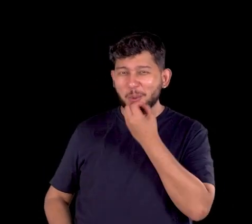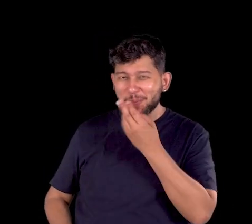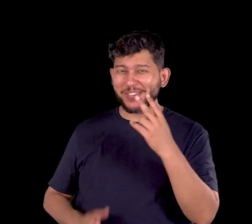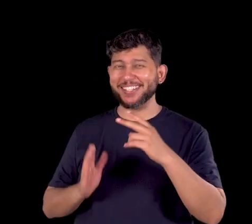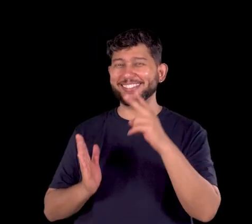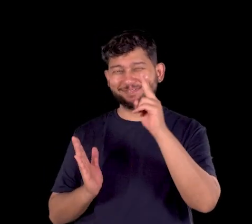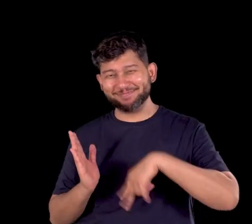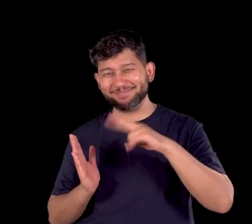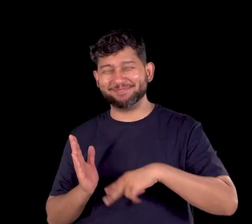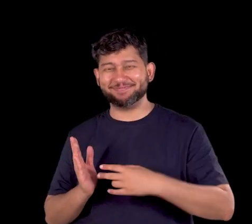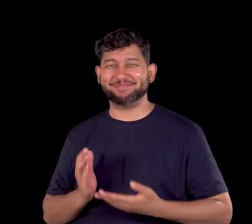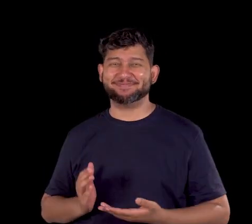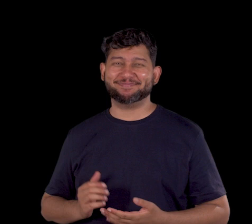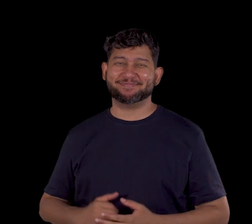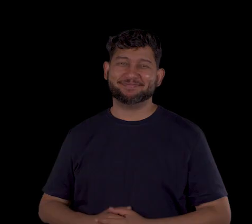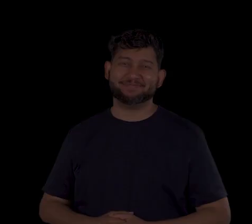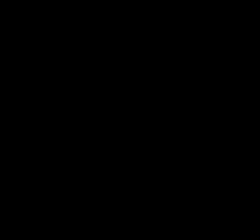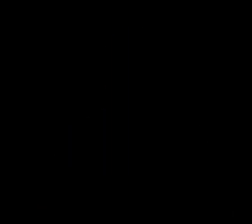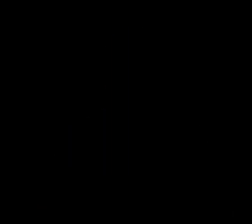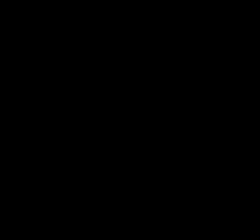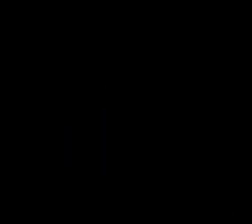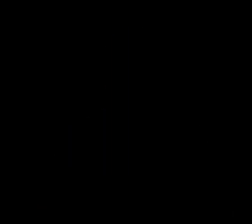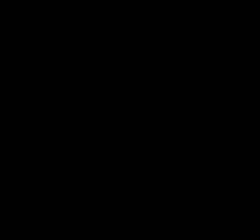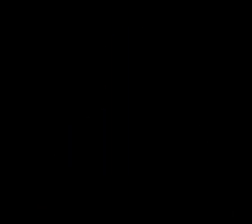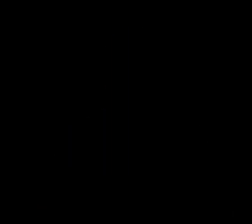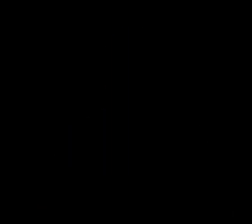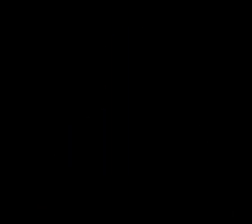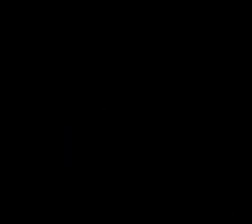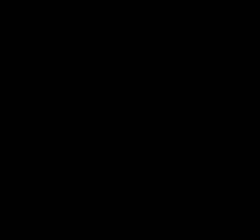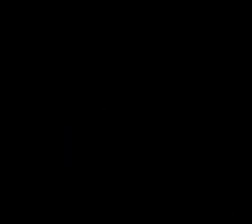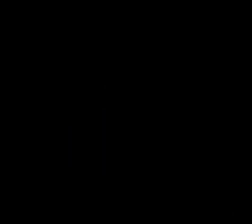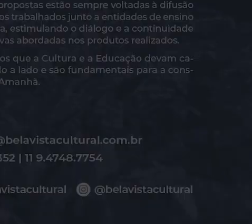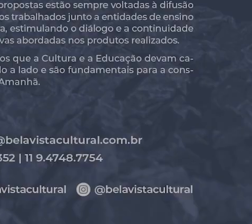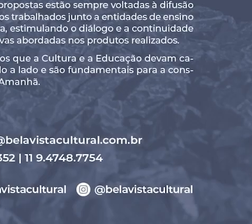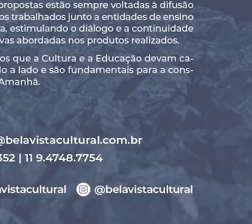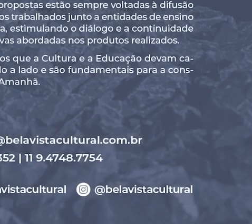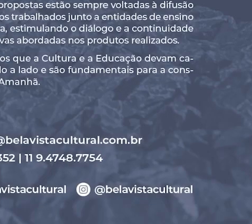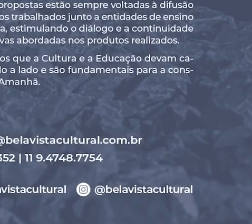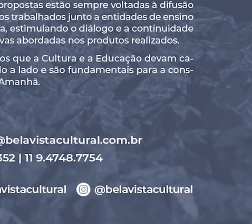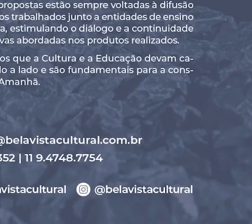educacional@belavistacultural.com.br. Boa leitura!